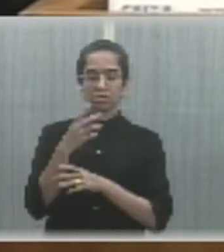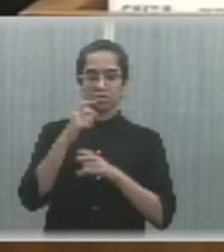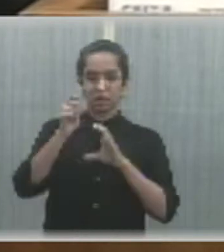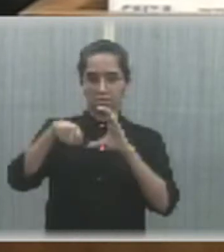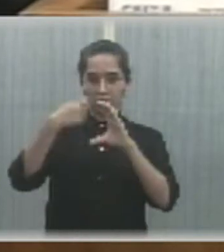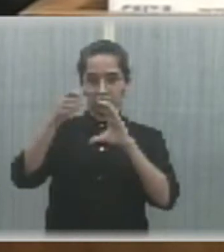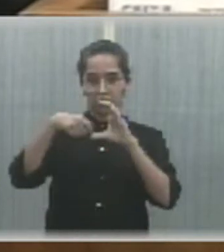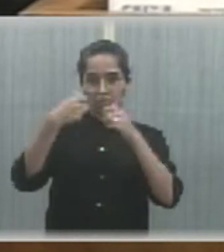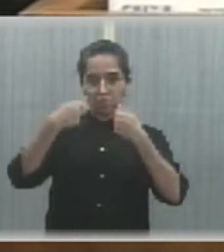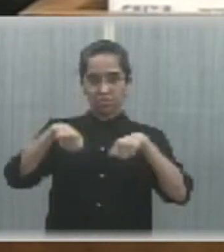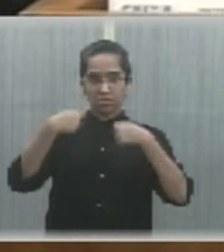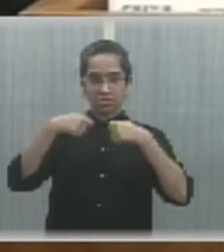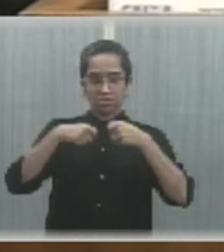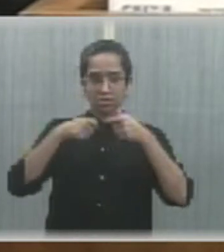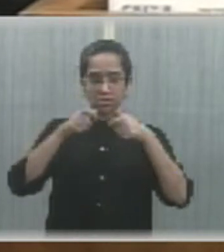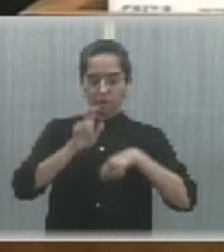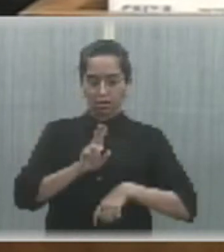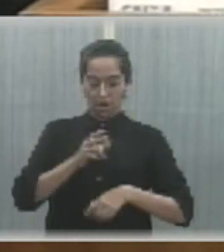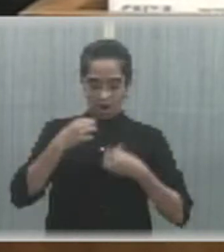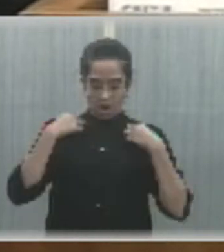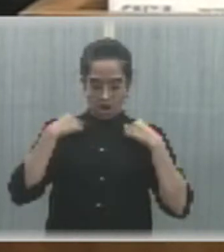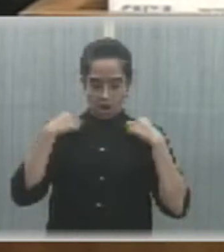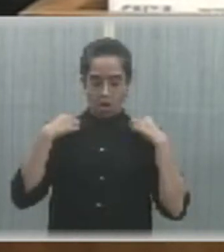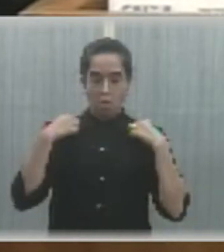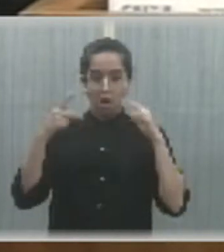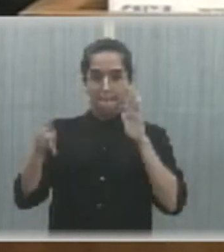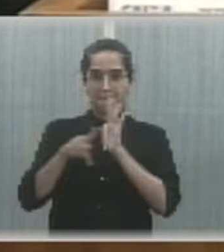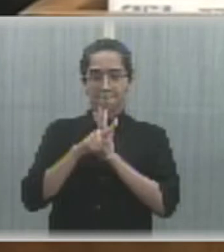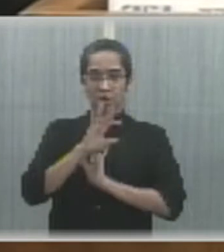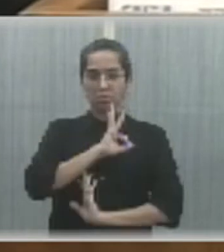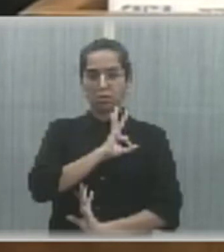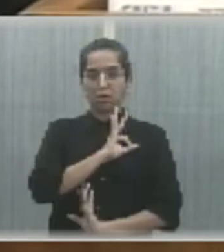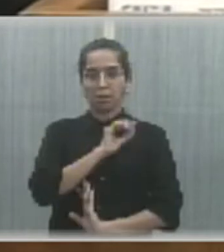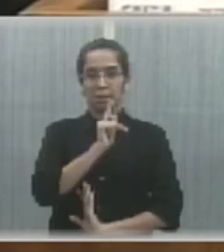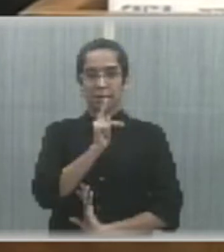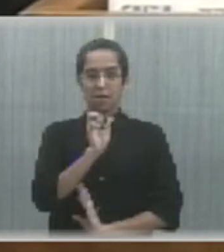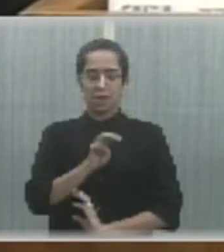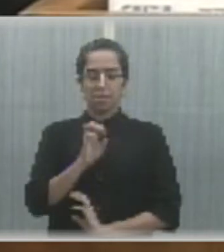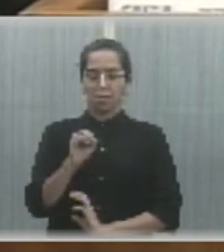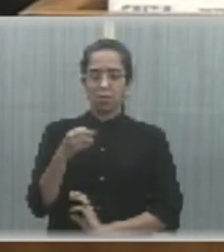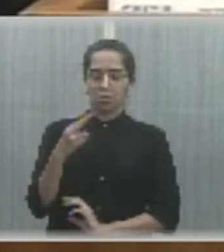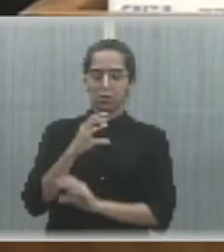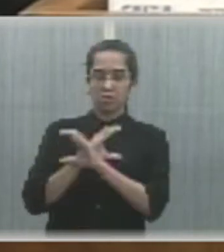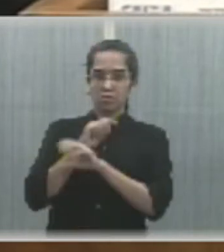nos uniformes dos policiais civis e militares do Estado do Piauí.